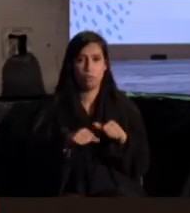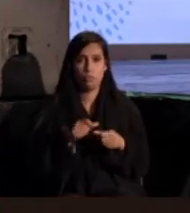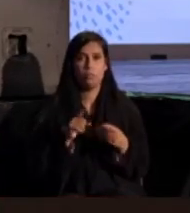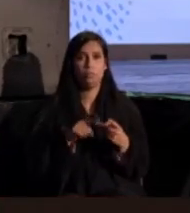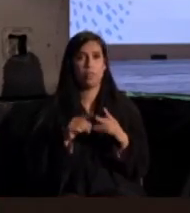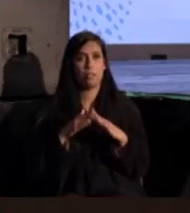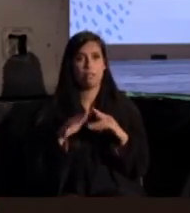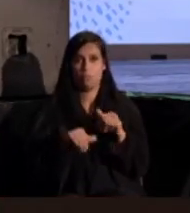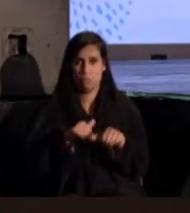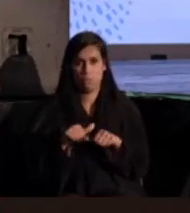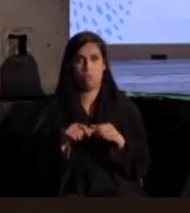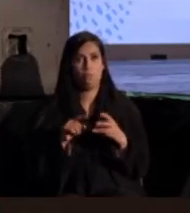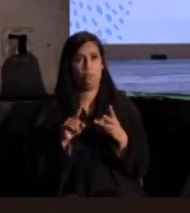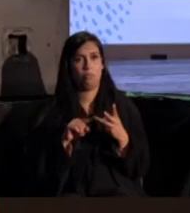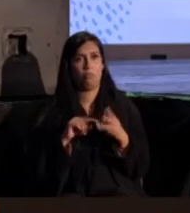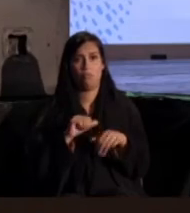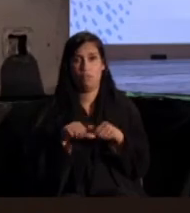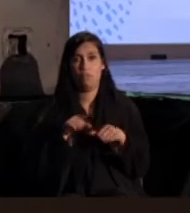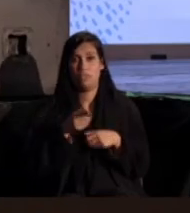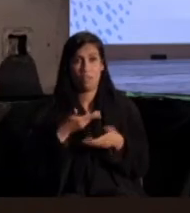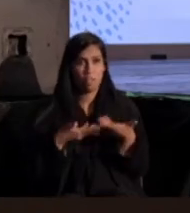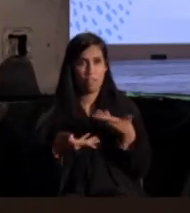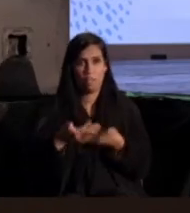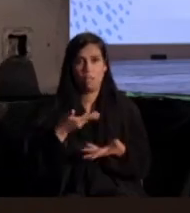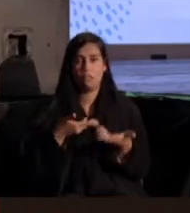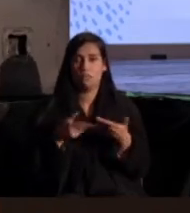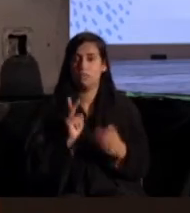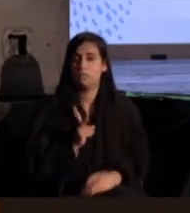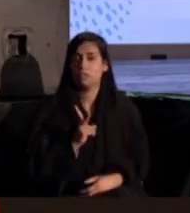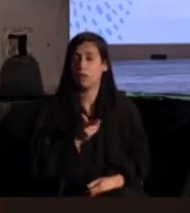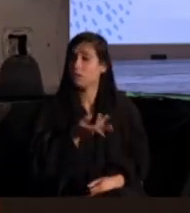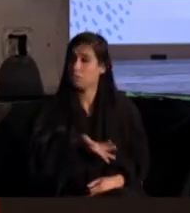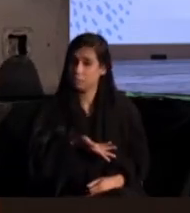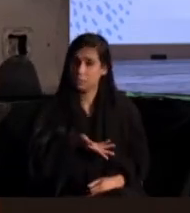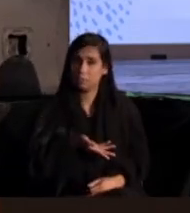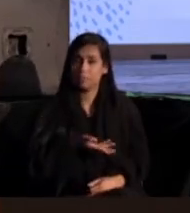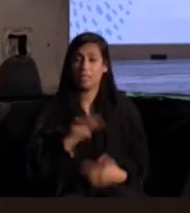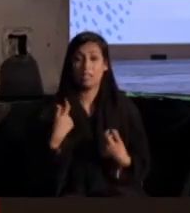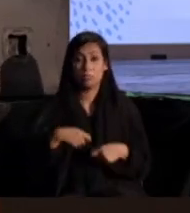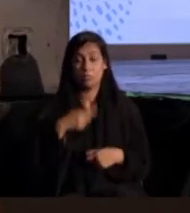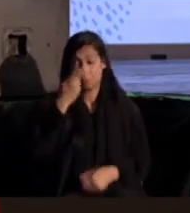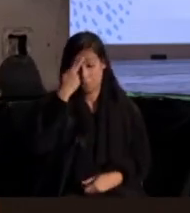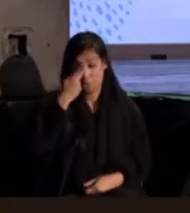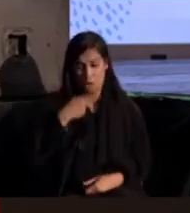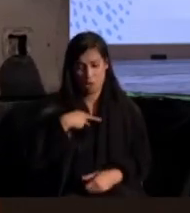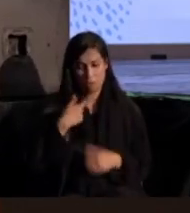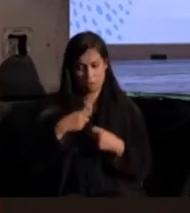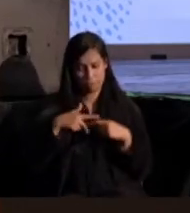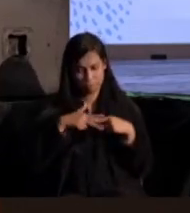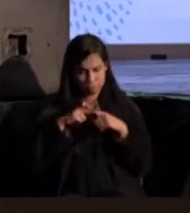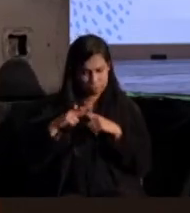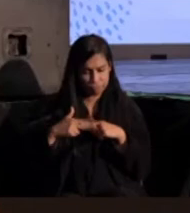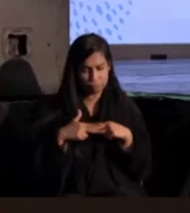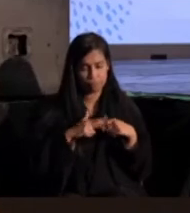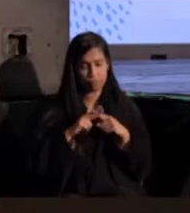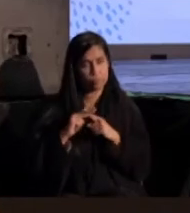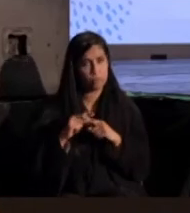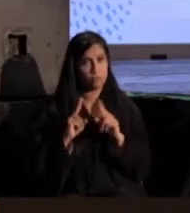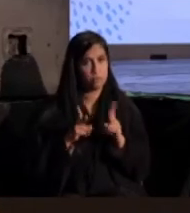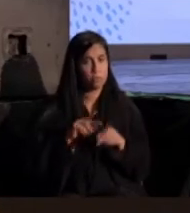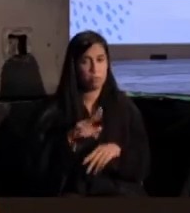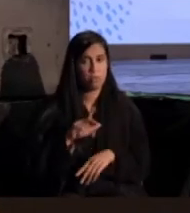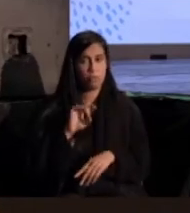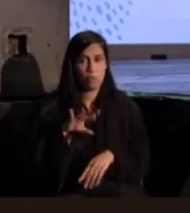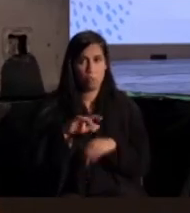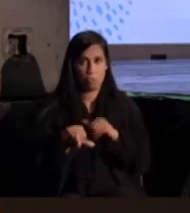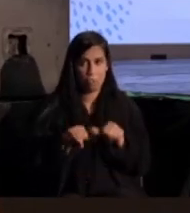pessoas ficam obsoletas se elas não se reformularem e é como se elas ficassem, elas são objetificáveis.